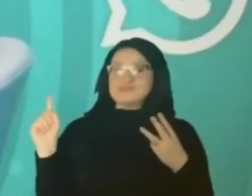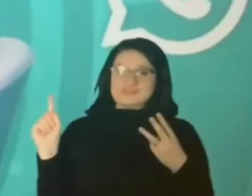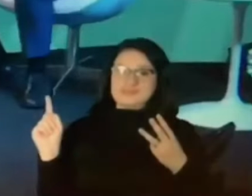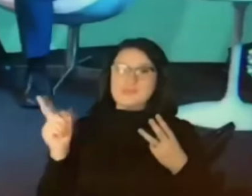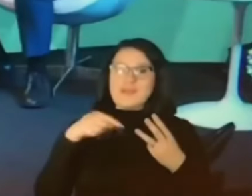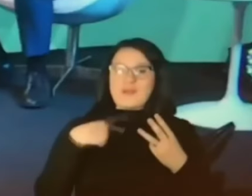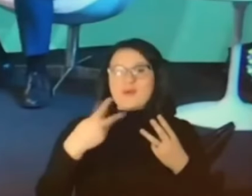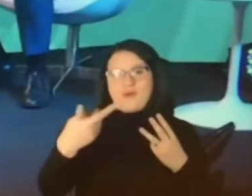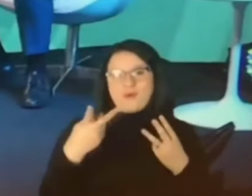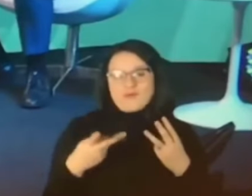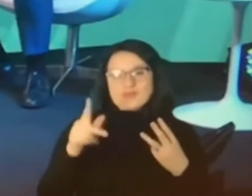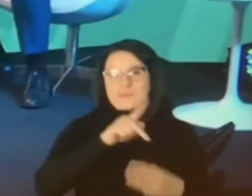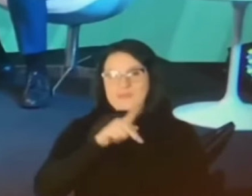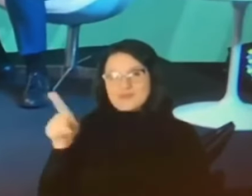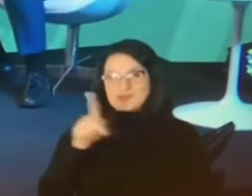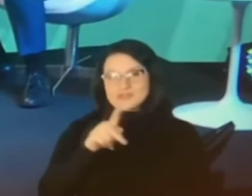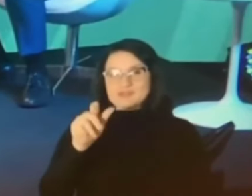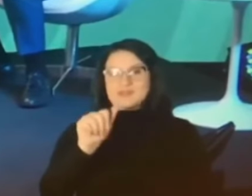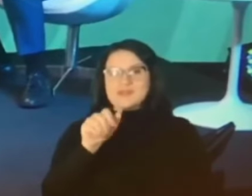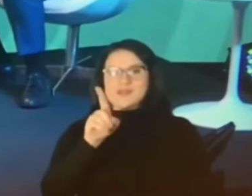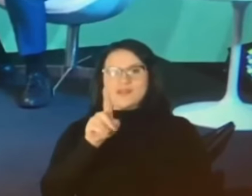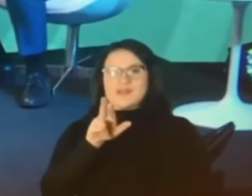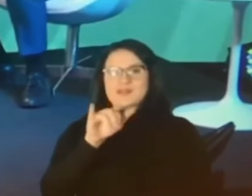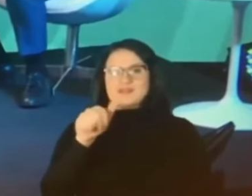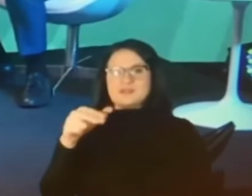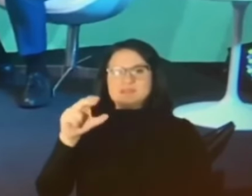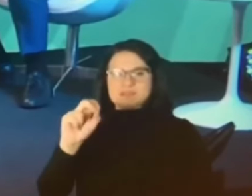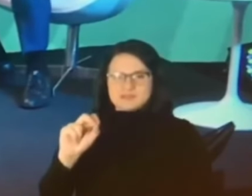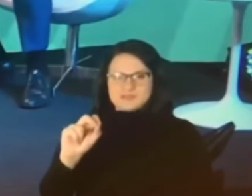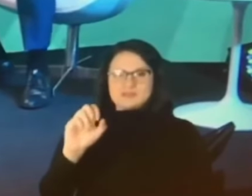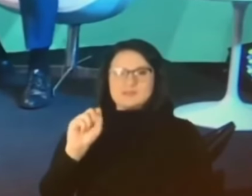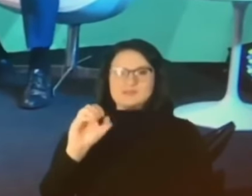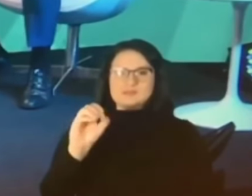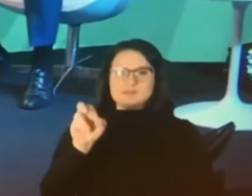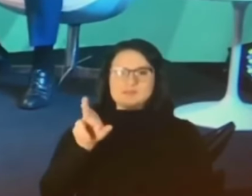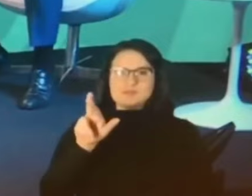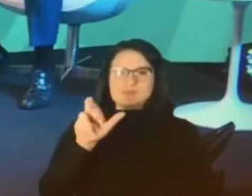Convido o professor Adriano Soares da Costa para fazer também a sua saudação final.